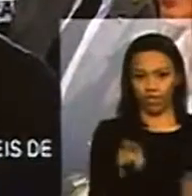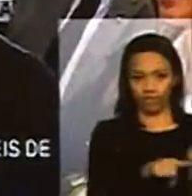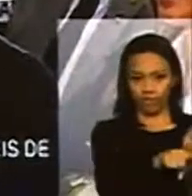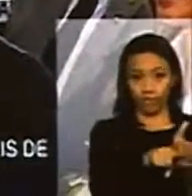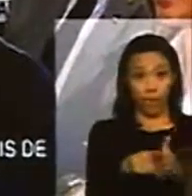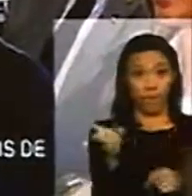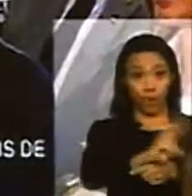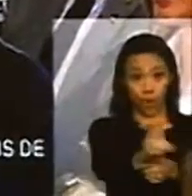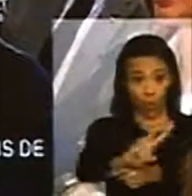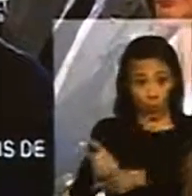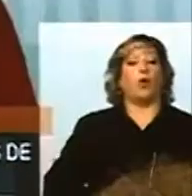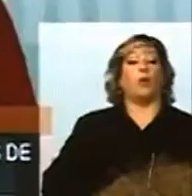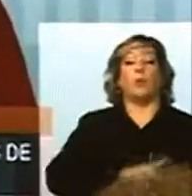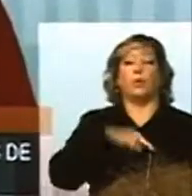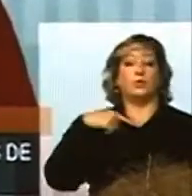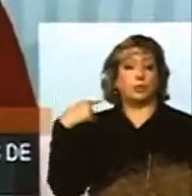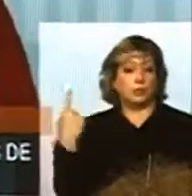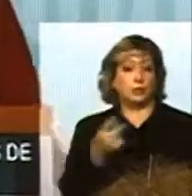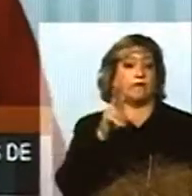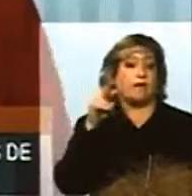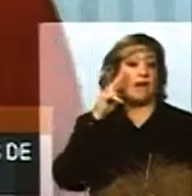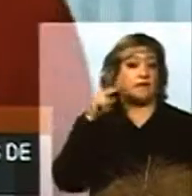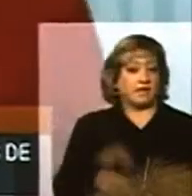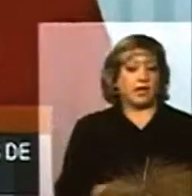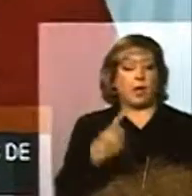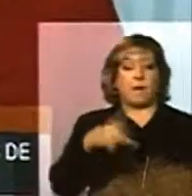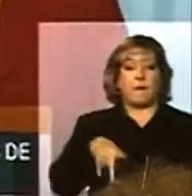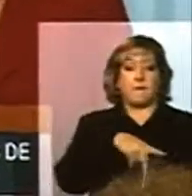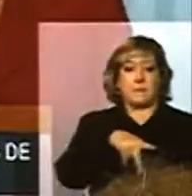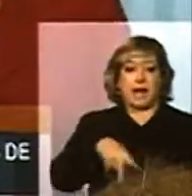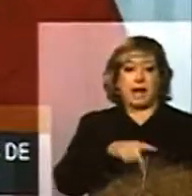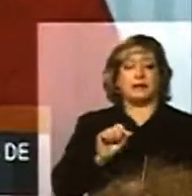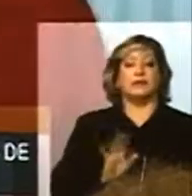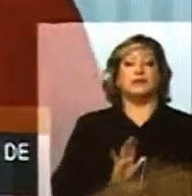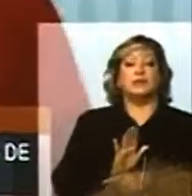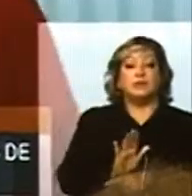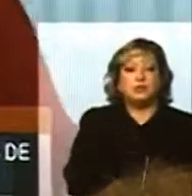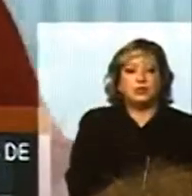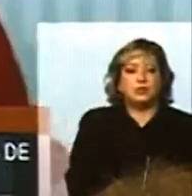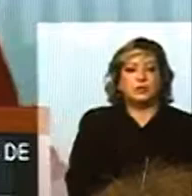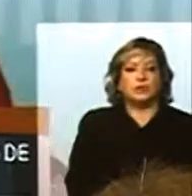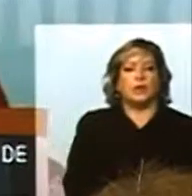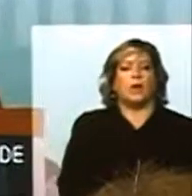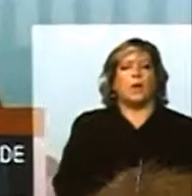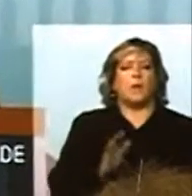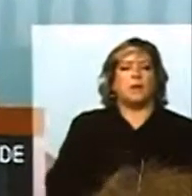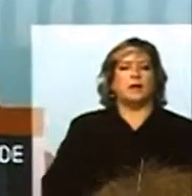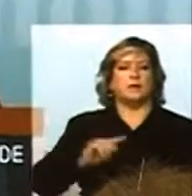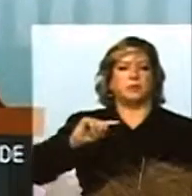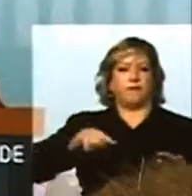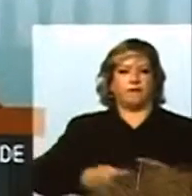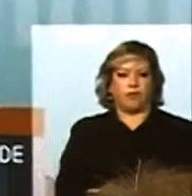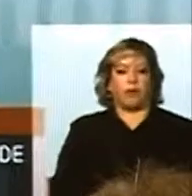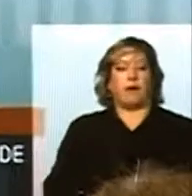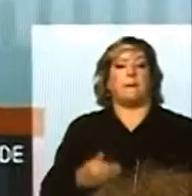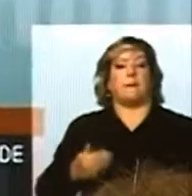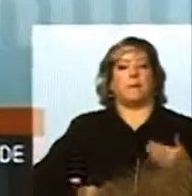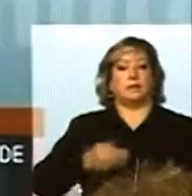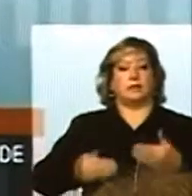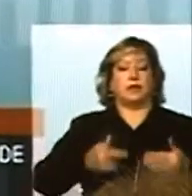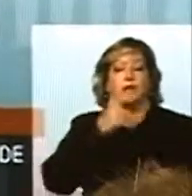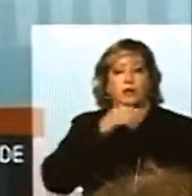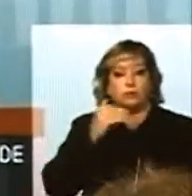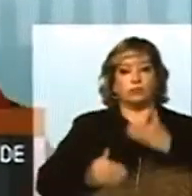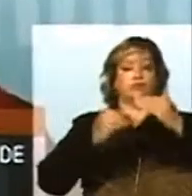formato. O mundo verá um país que promoveu o mais intenso processo de ascensão